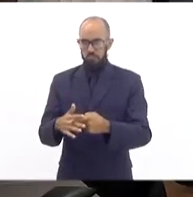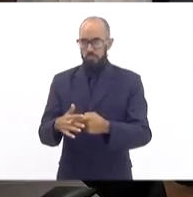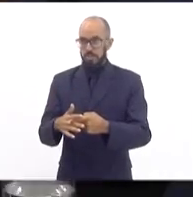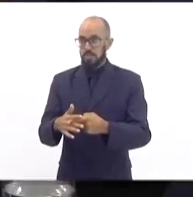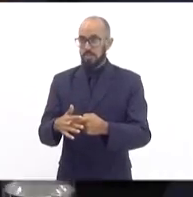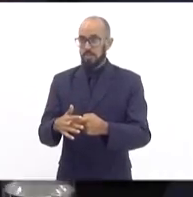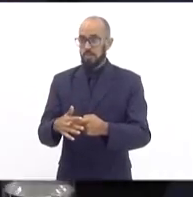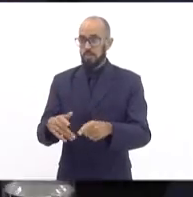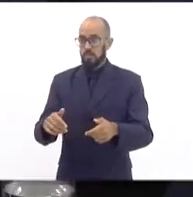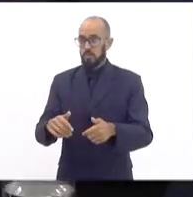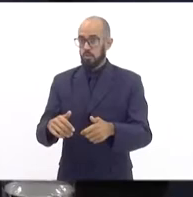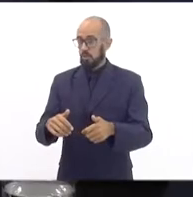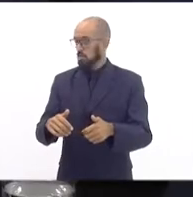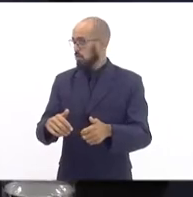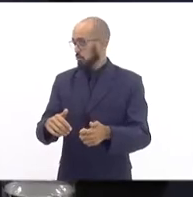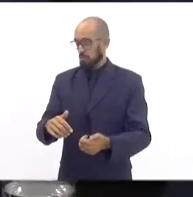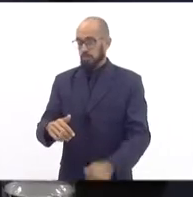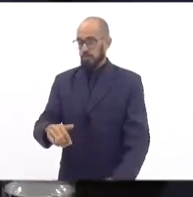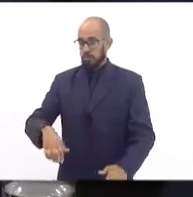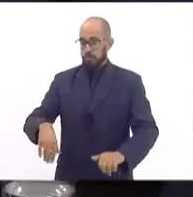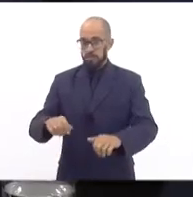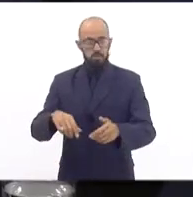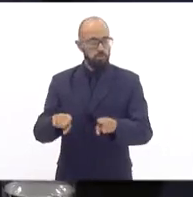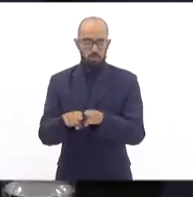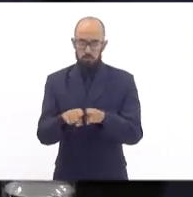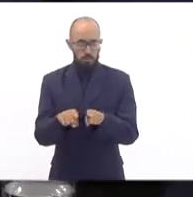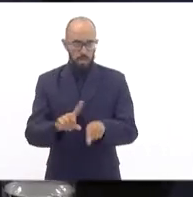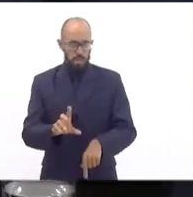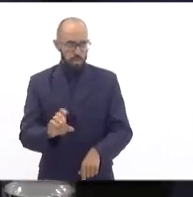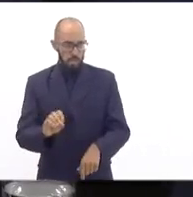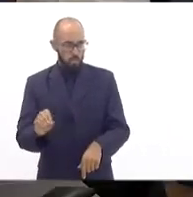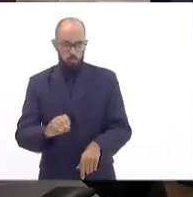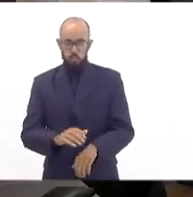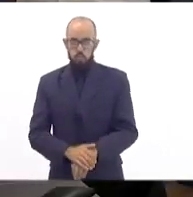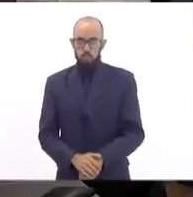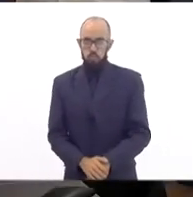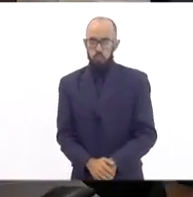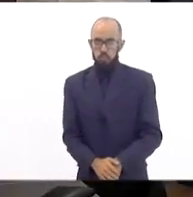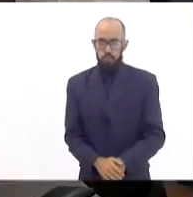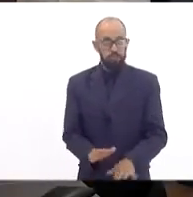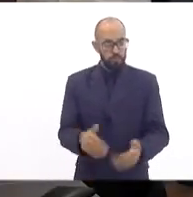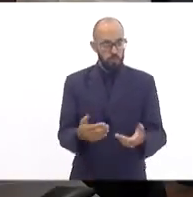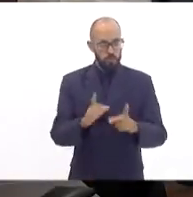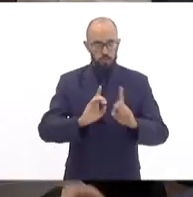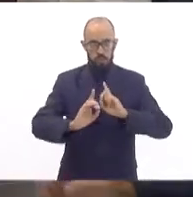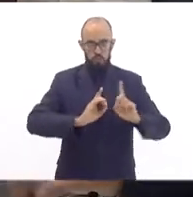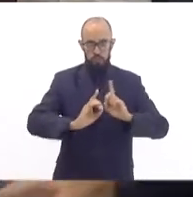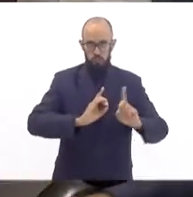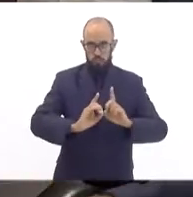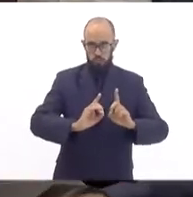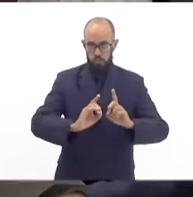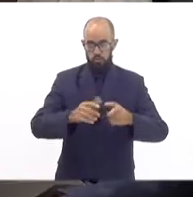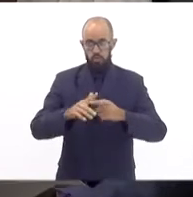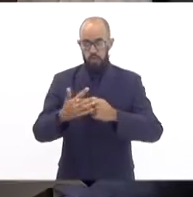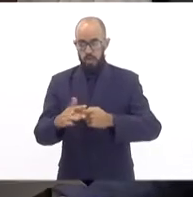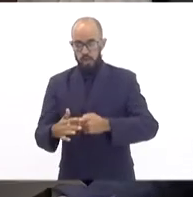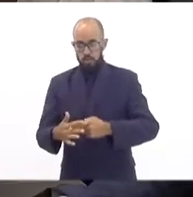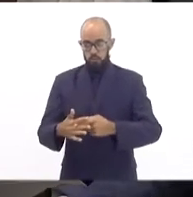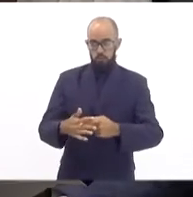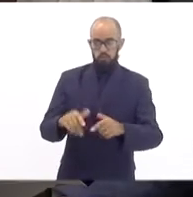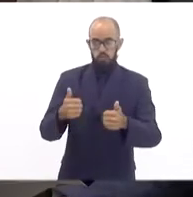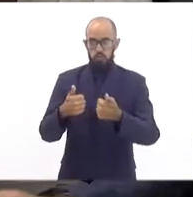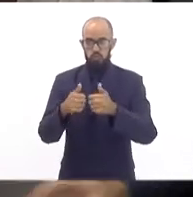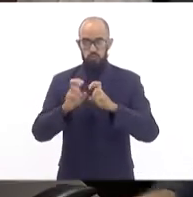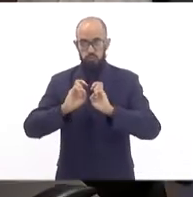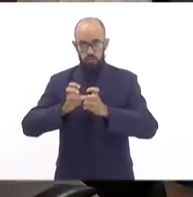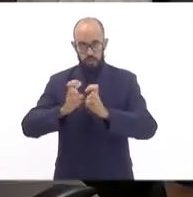não. Também não teve. Então, nós estamos discutindo um reajuste de tarifa de trem em